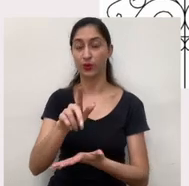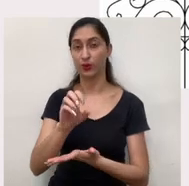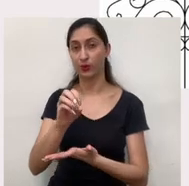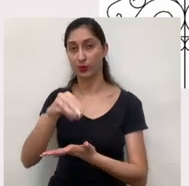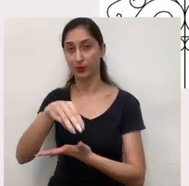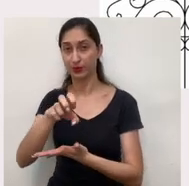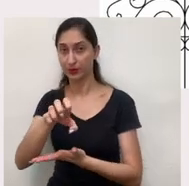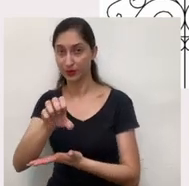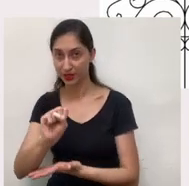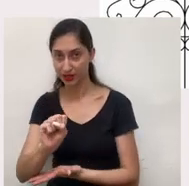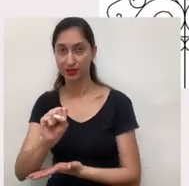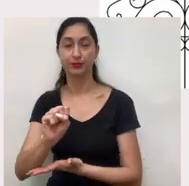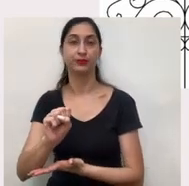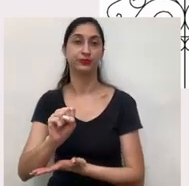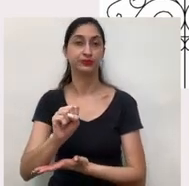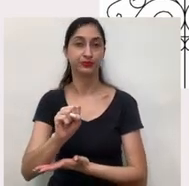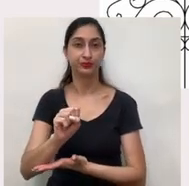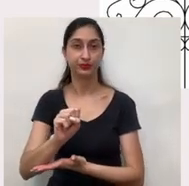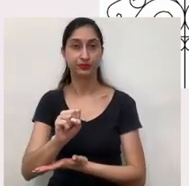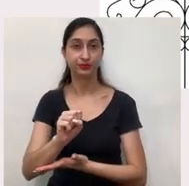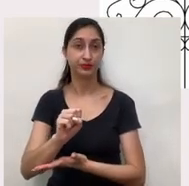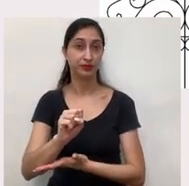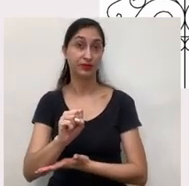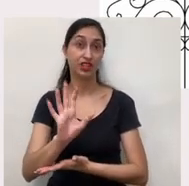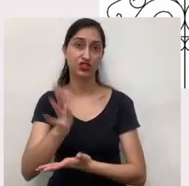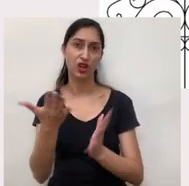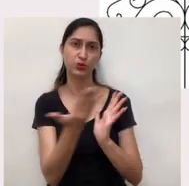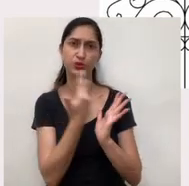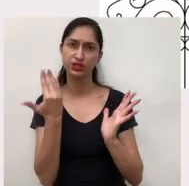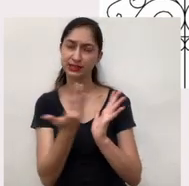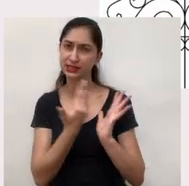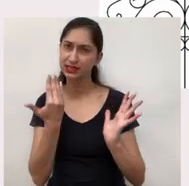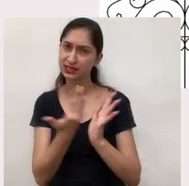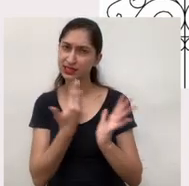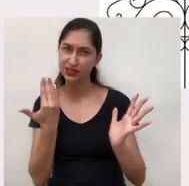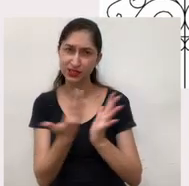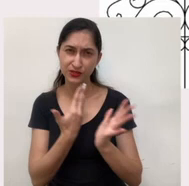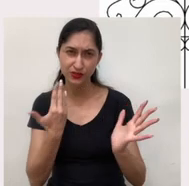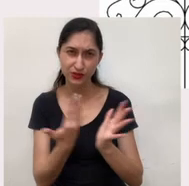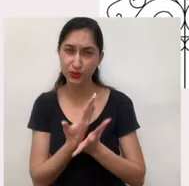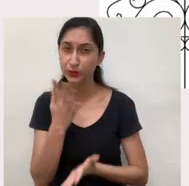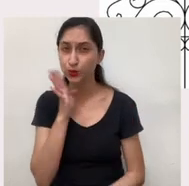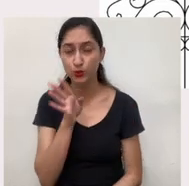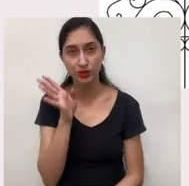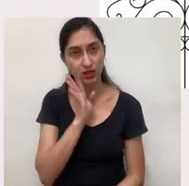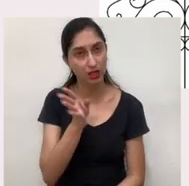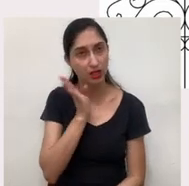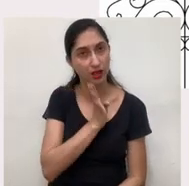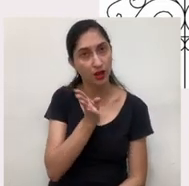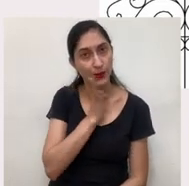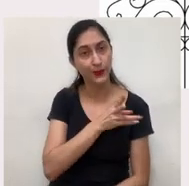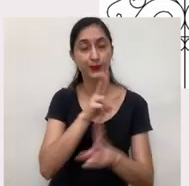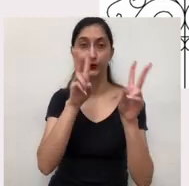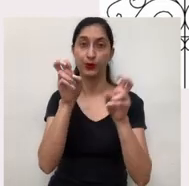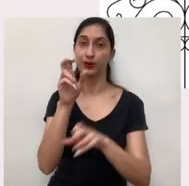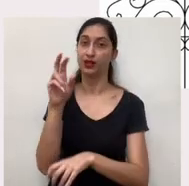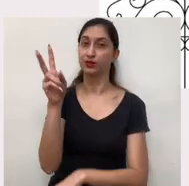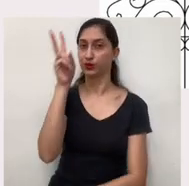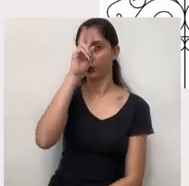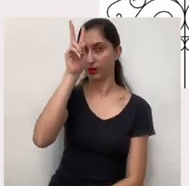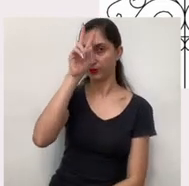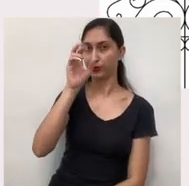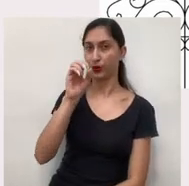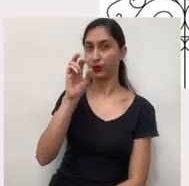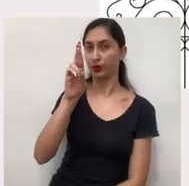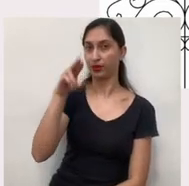num livro também muito, muito, muito legal sobre a história do ornamento, que